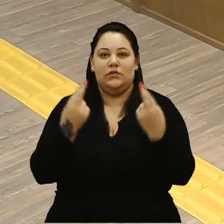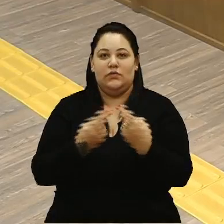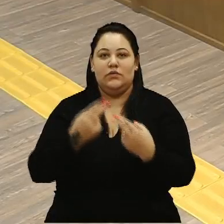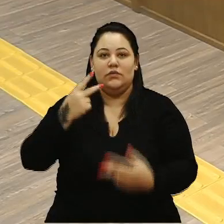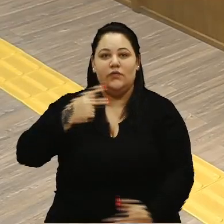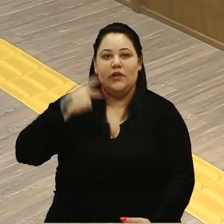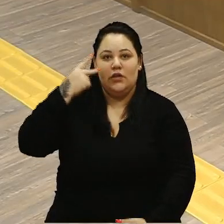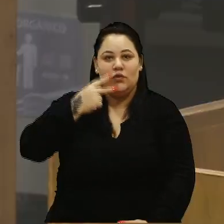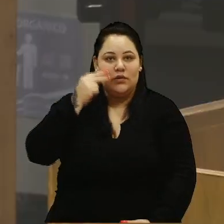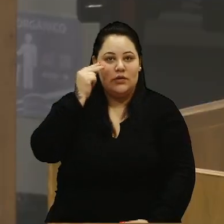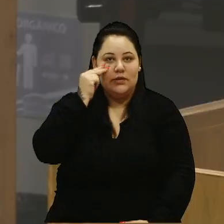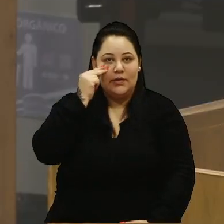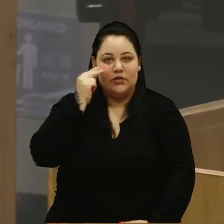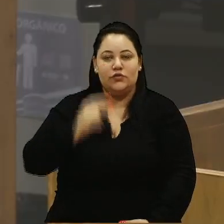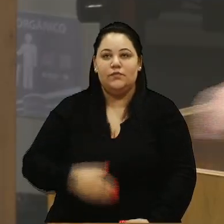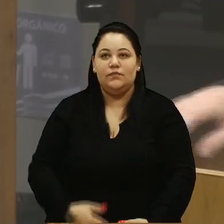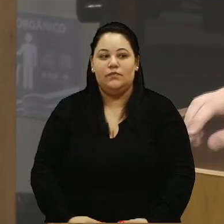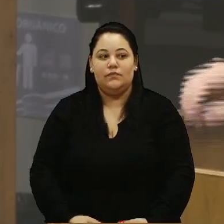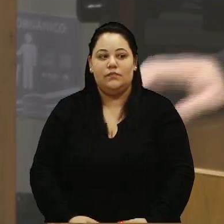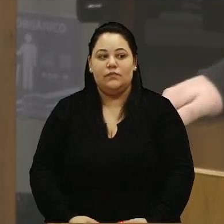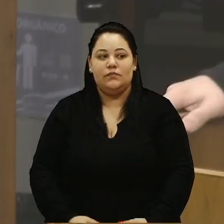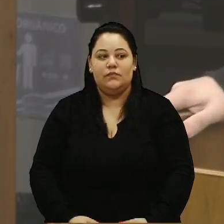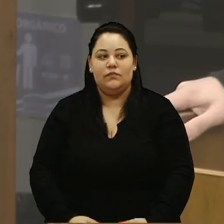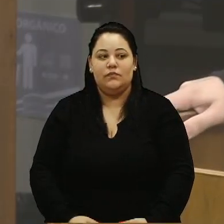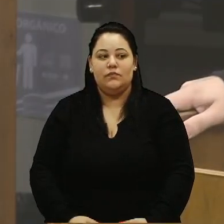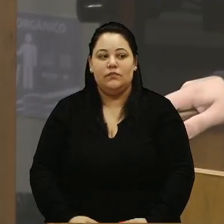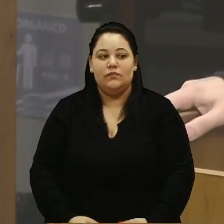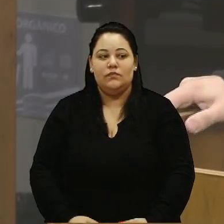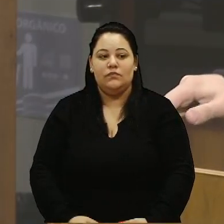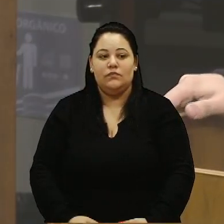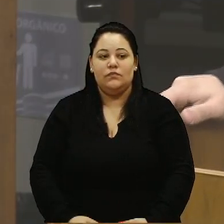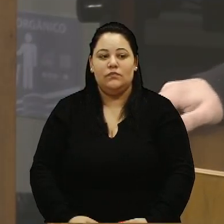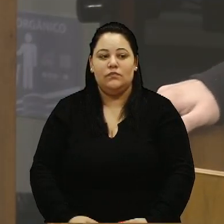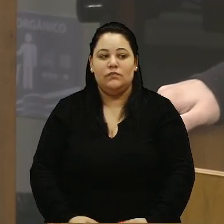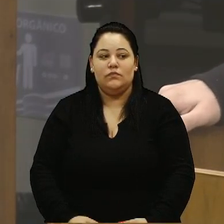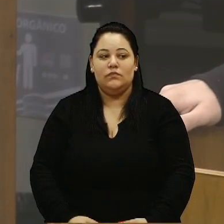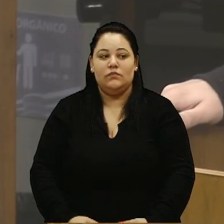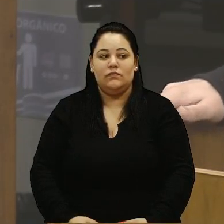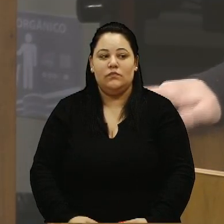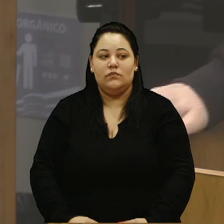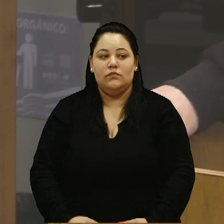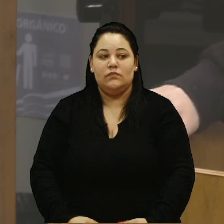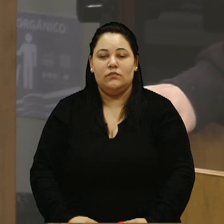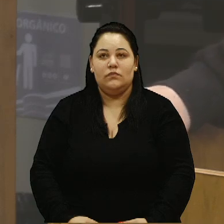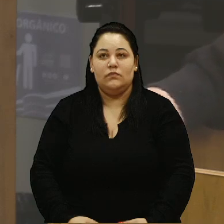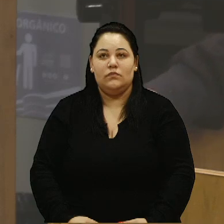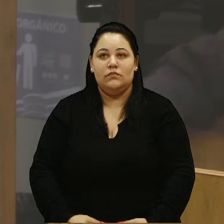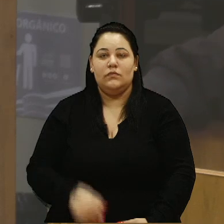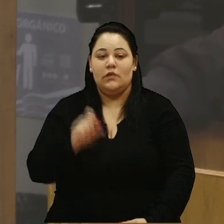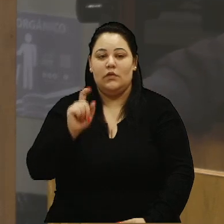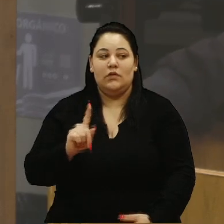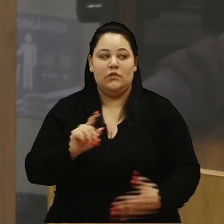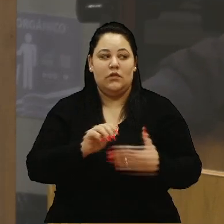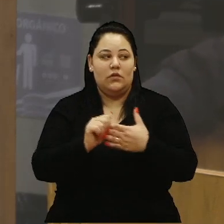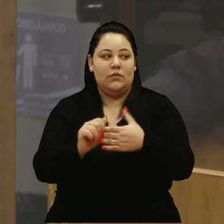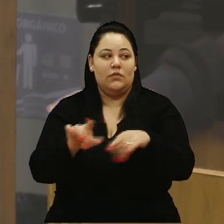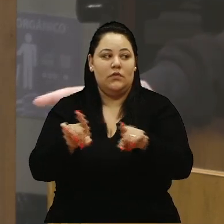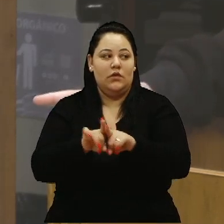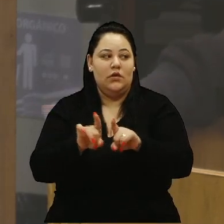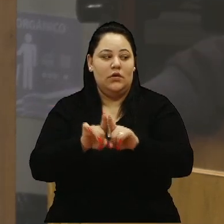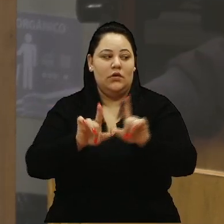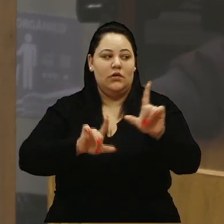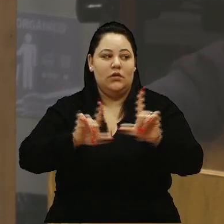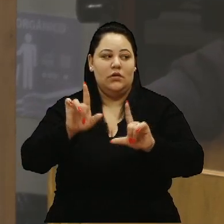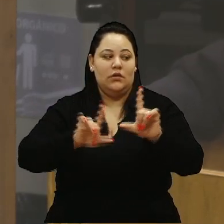Vereador Cláudio Libardi. Presidente, meus cumprimentos a todos e todas que nos acompanham pelas redes sociais, também quem nos acompanha pela TV Câmara